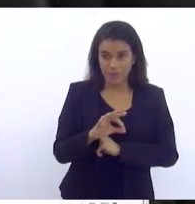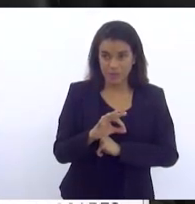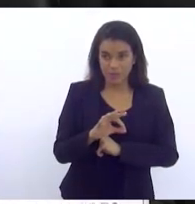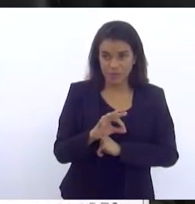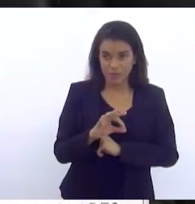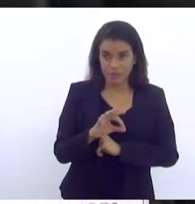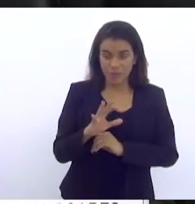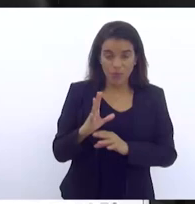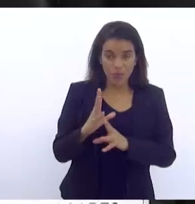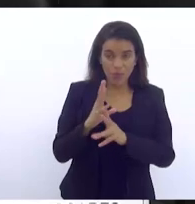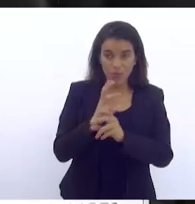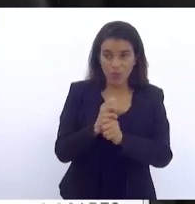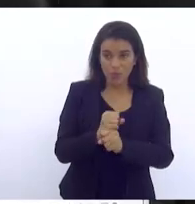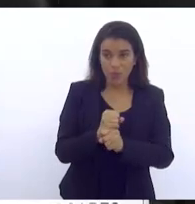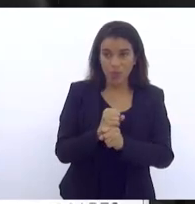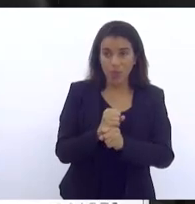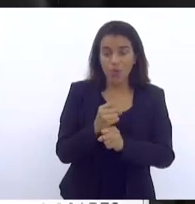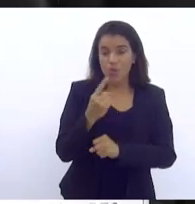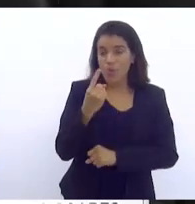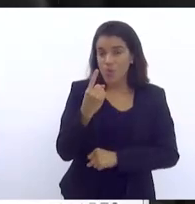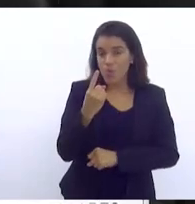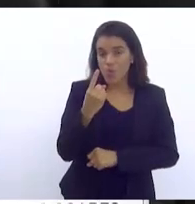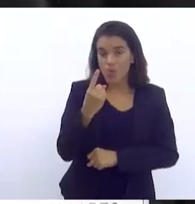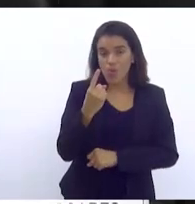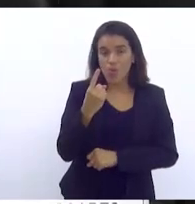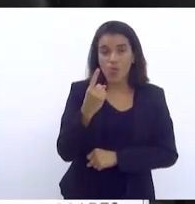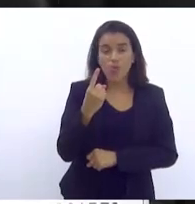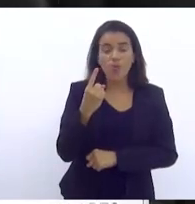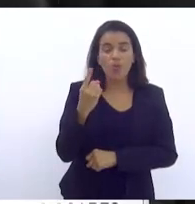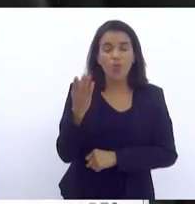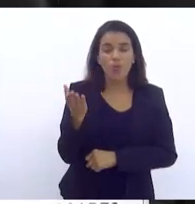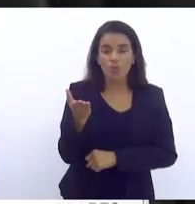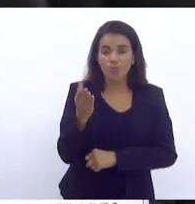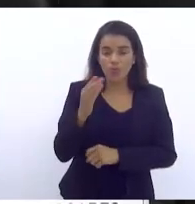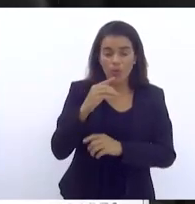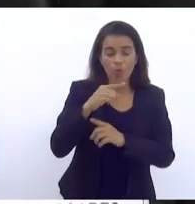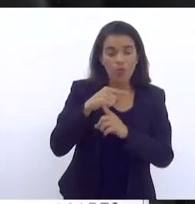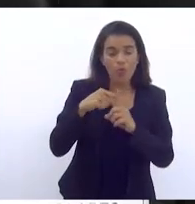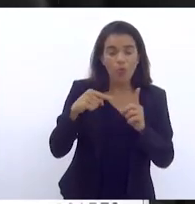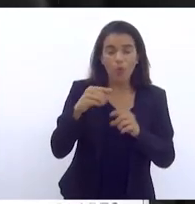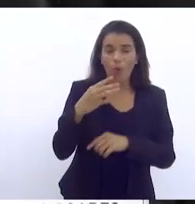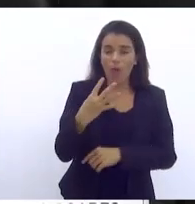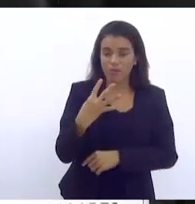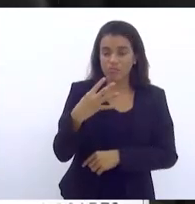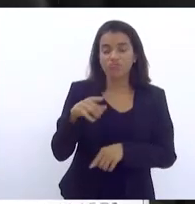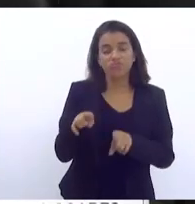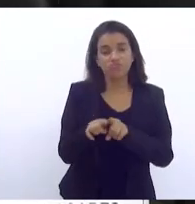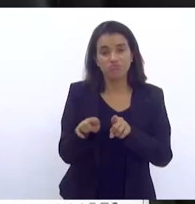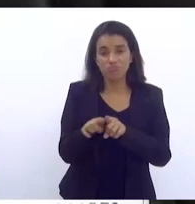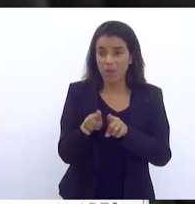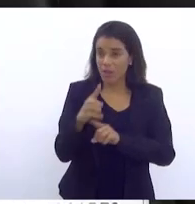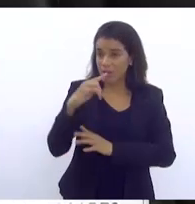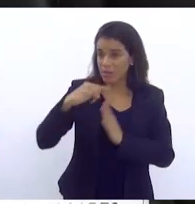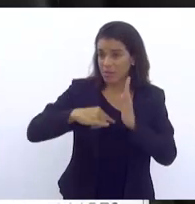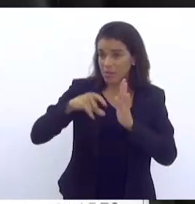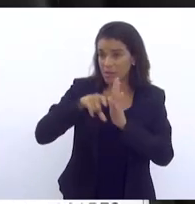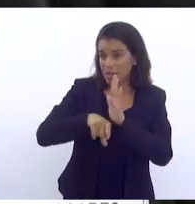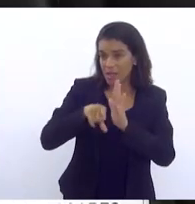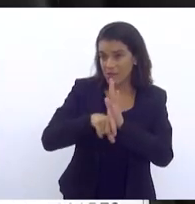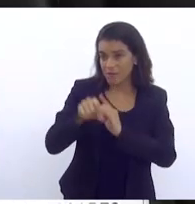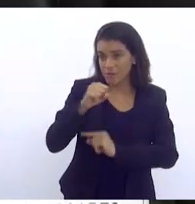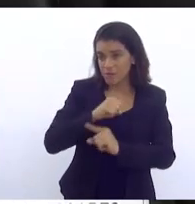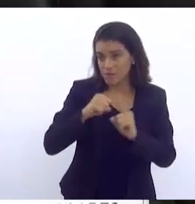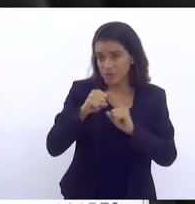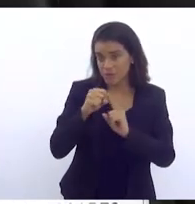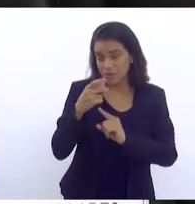título no total 1/4 dos clientes da rio mais saneamento estão alocados em tarifa social Então na verdade